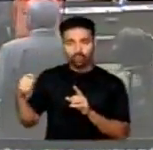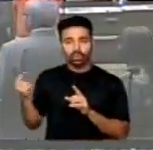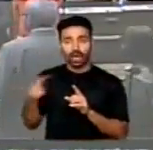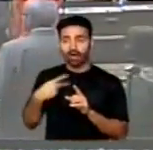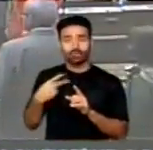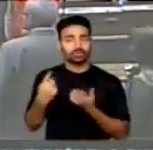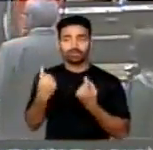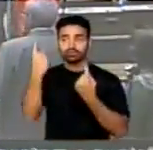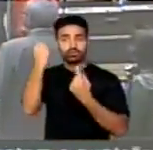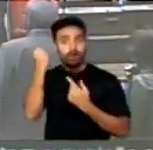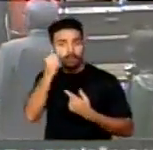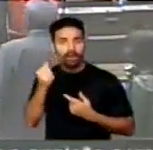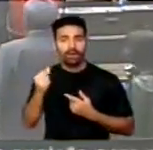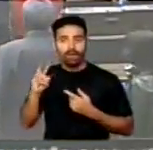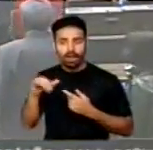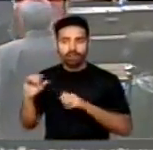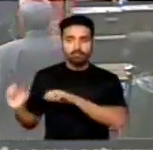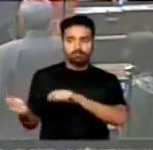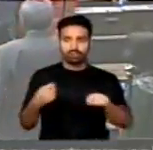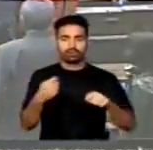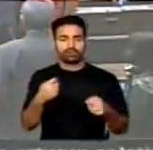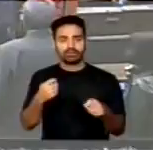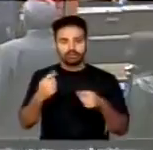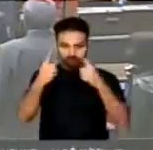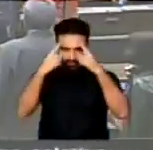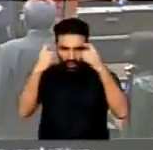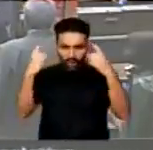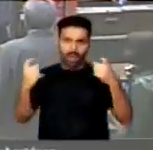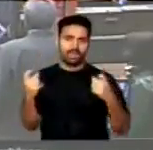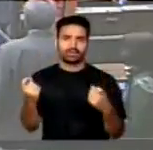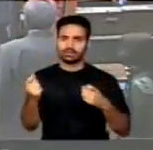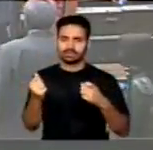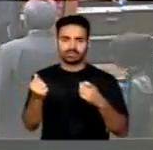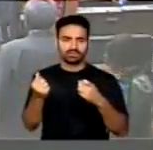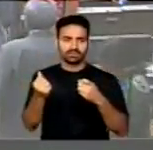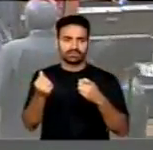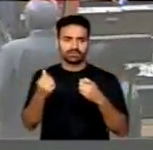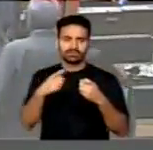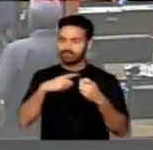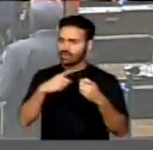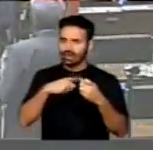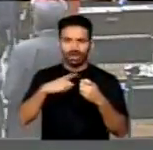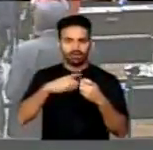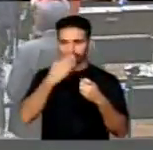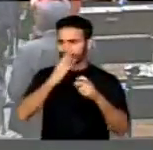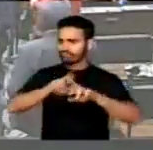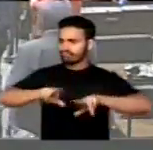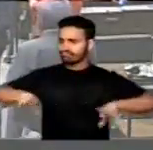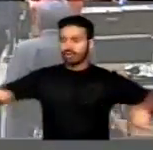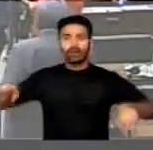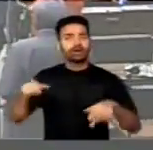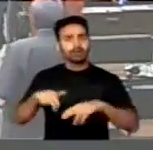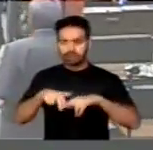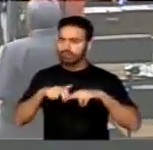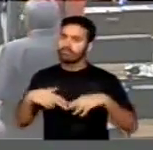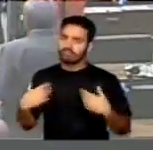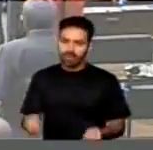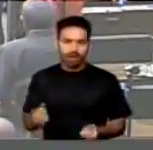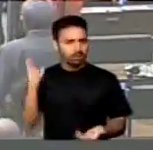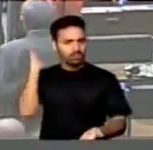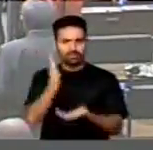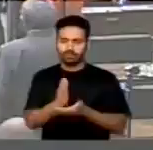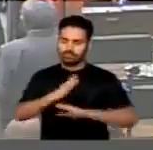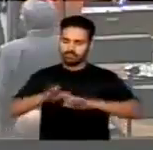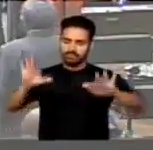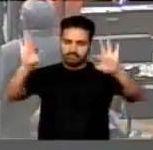Uma mulher, uma brasileira, é vítima de violência nas mais variadas formas. Temos que dar um basta a isso, senhor